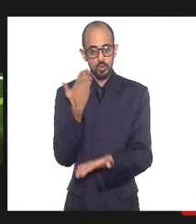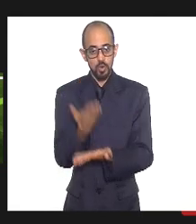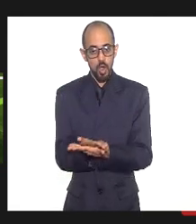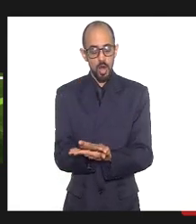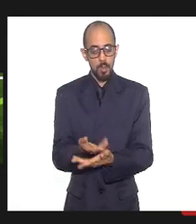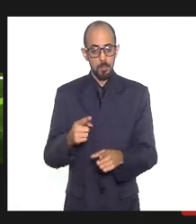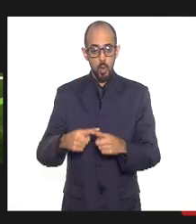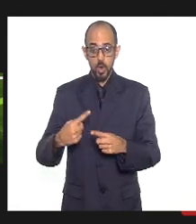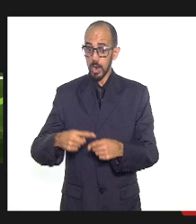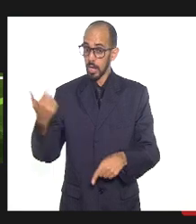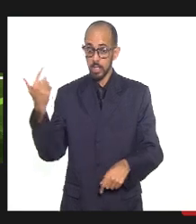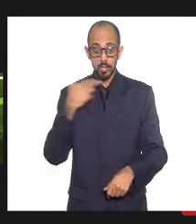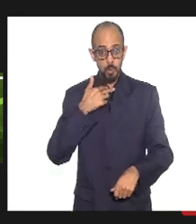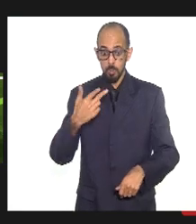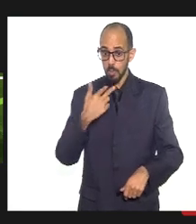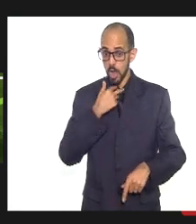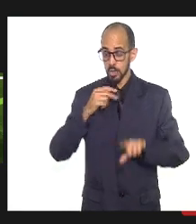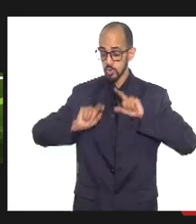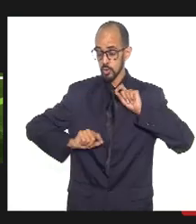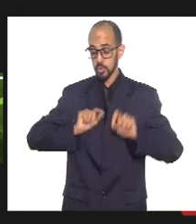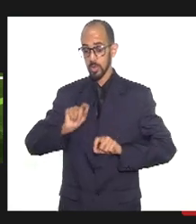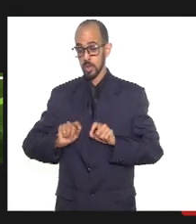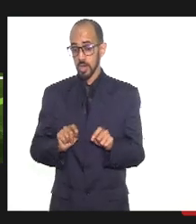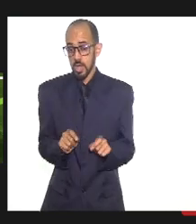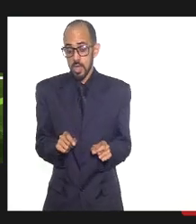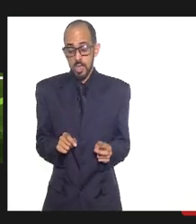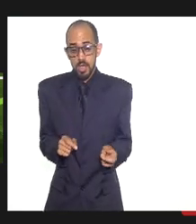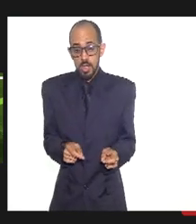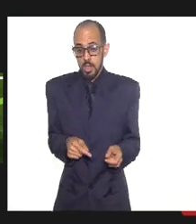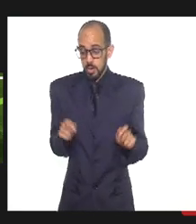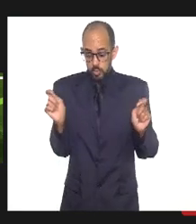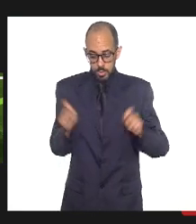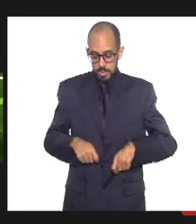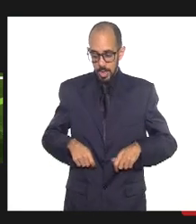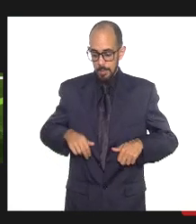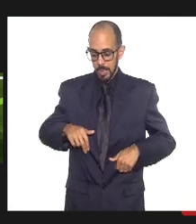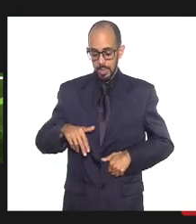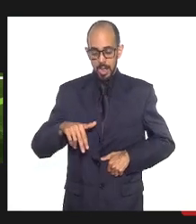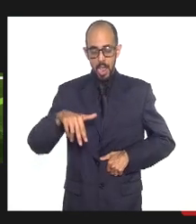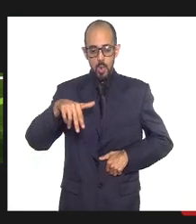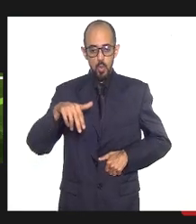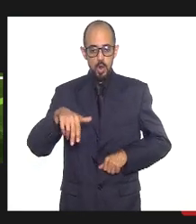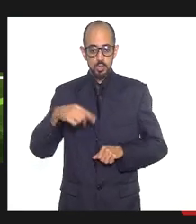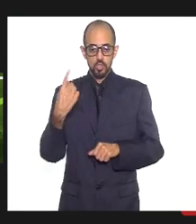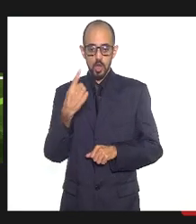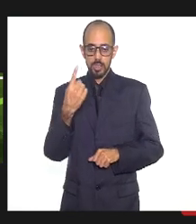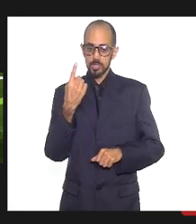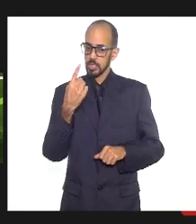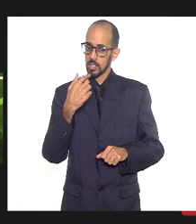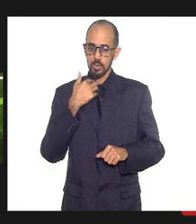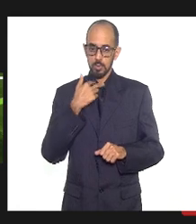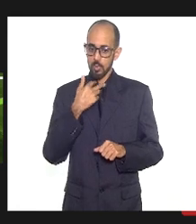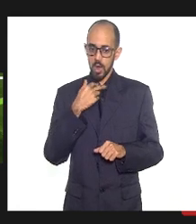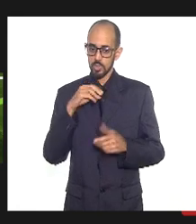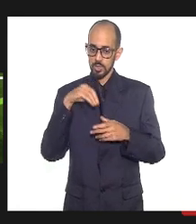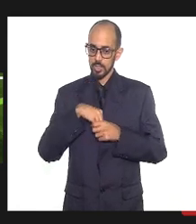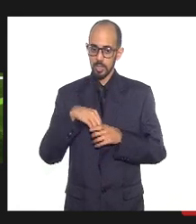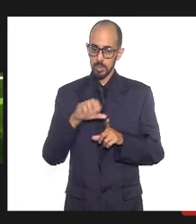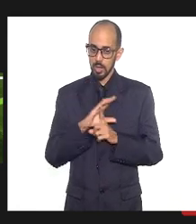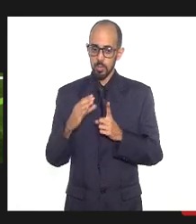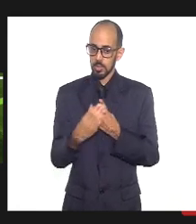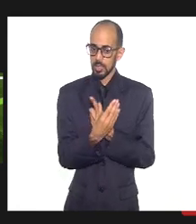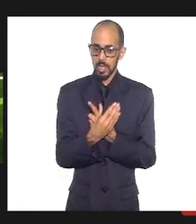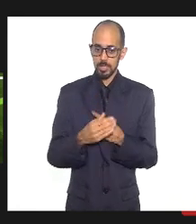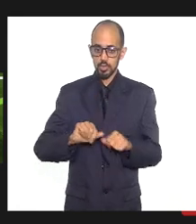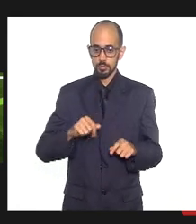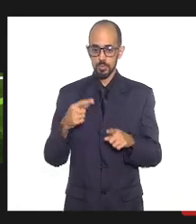pode... É um quilombo onde as pessoas não andam na rua sozinha, dentro da comunidade, nas suas estradas